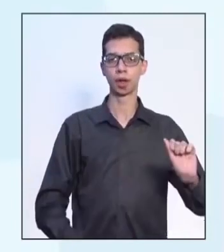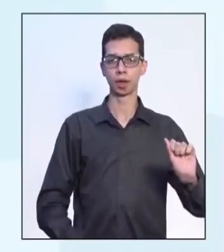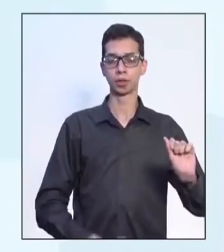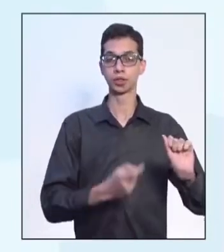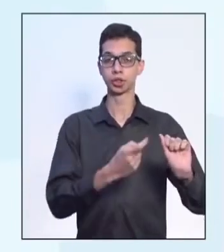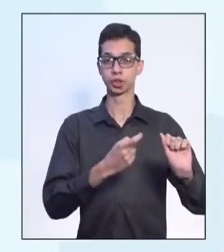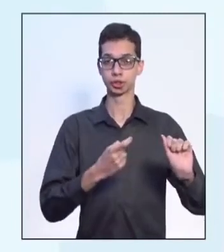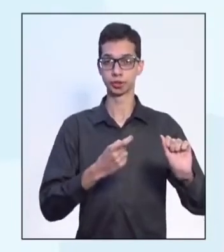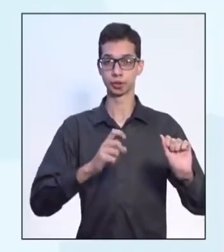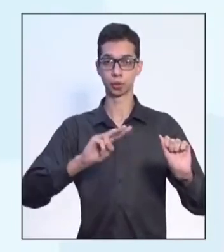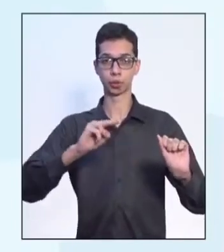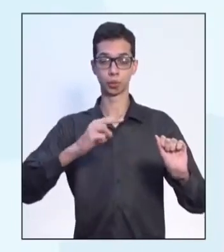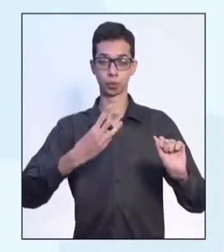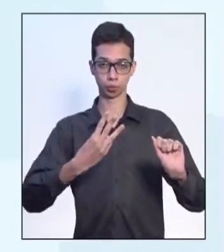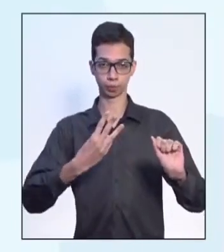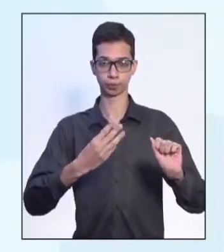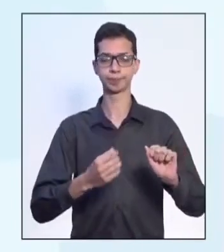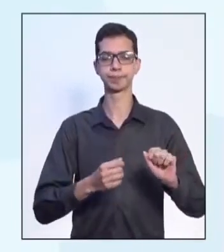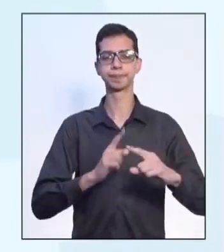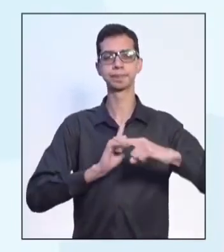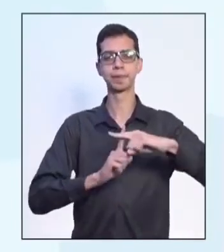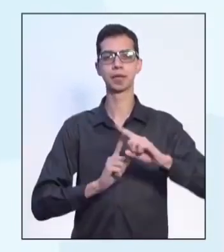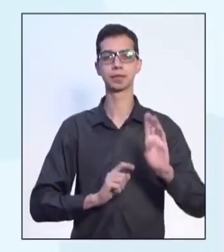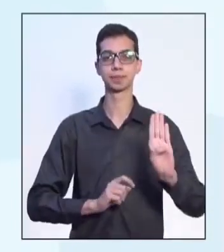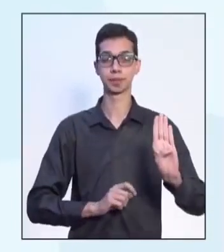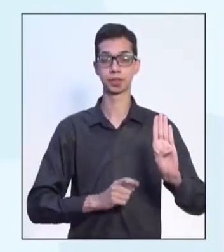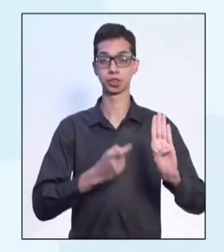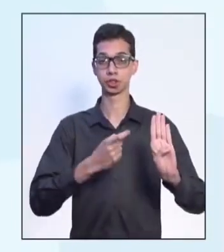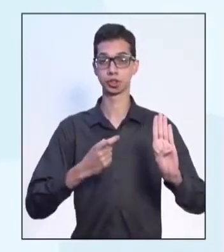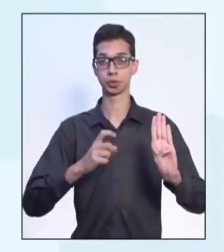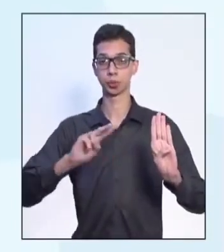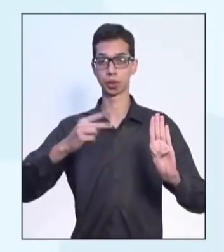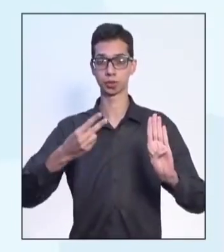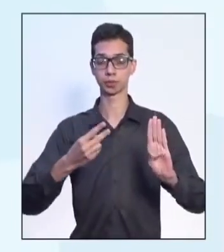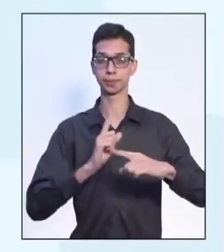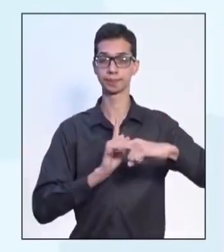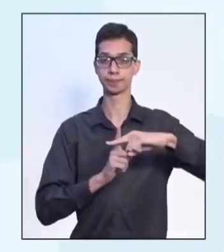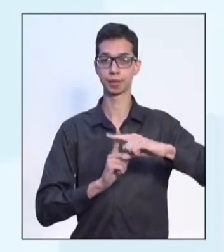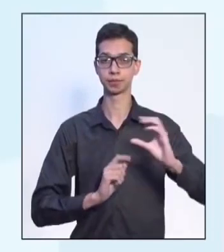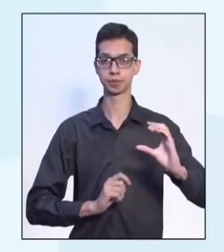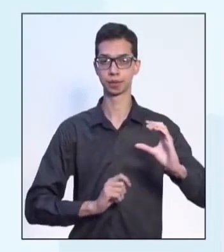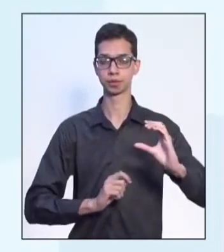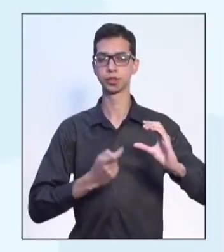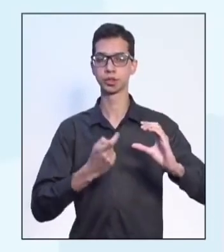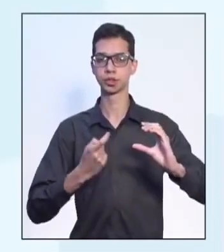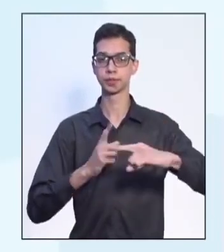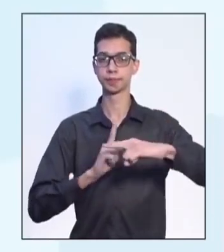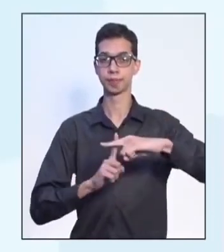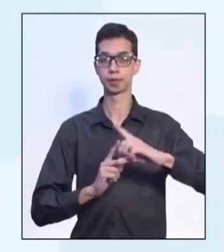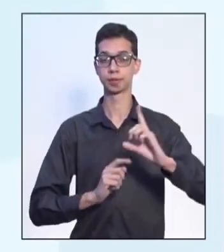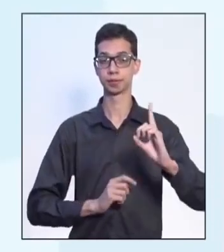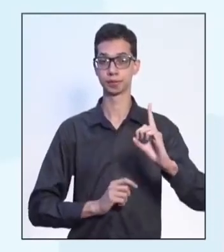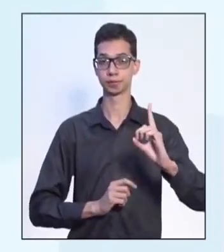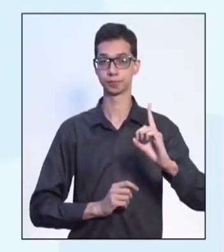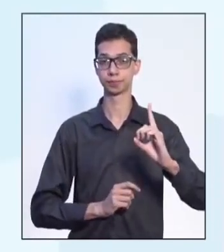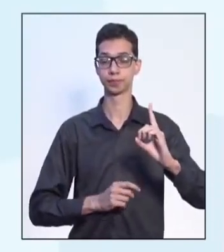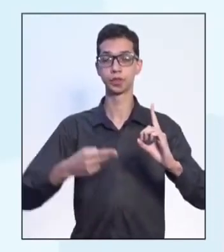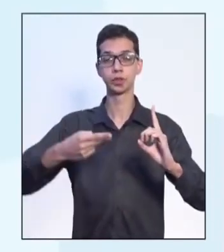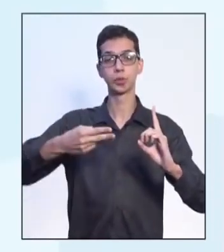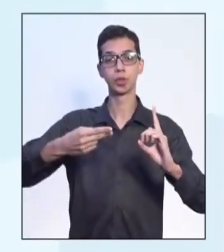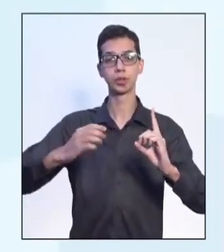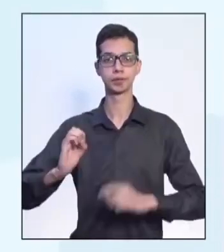ax² mais bx² mais cx mais d igual a